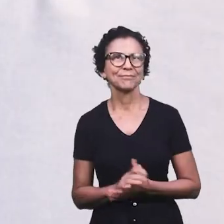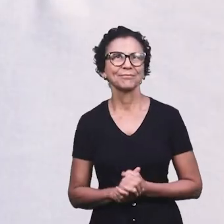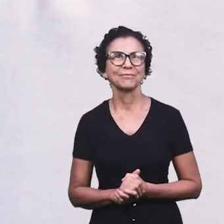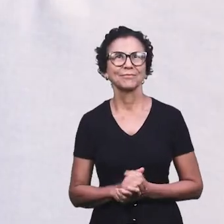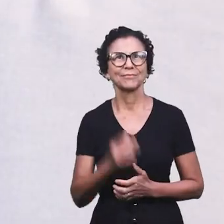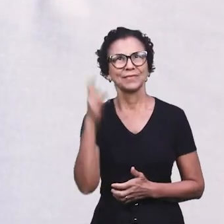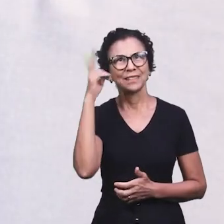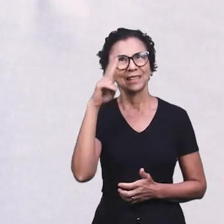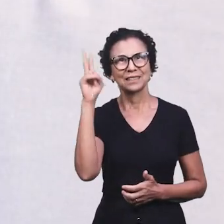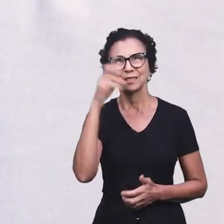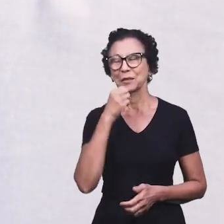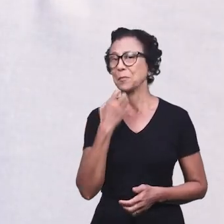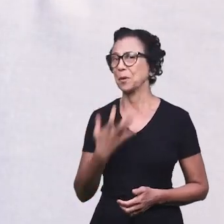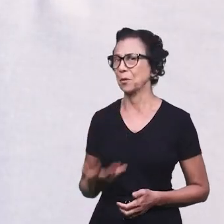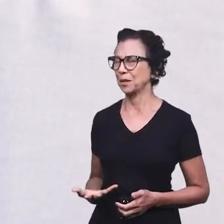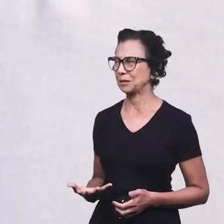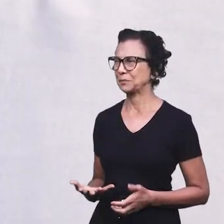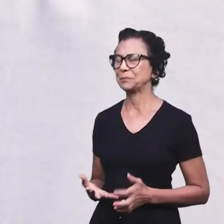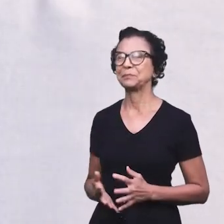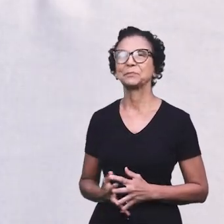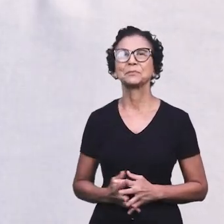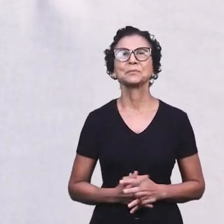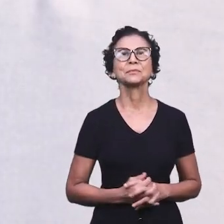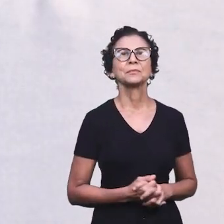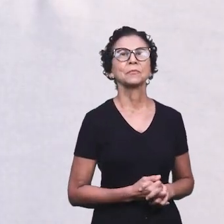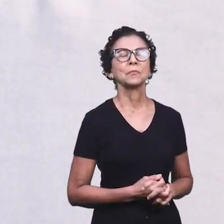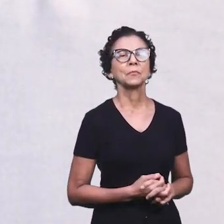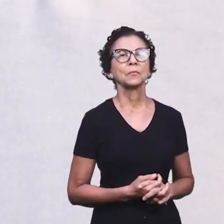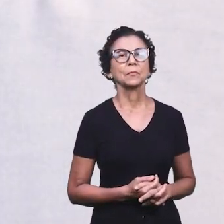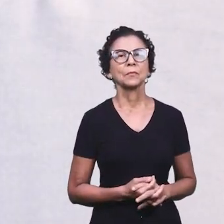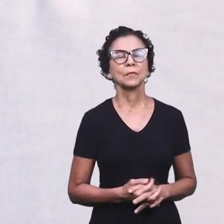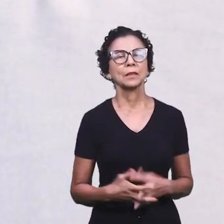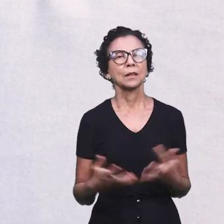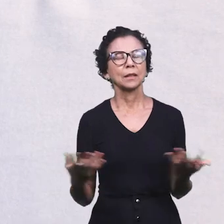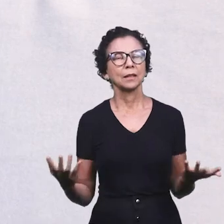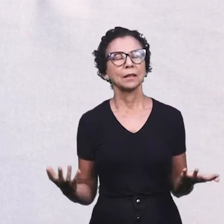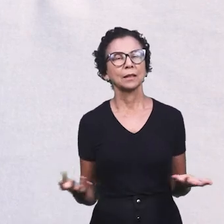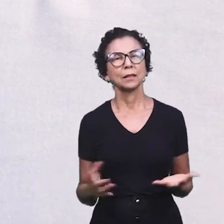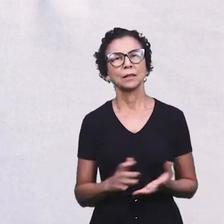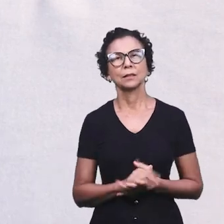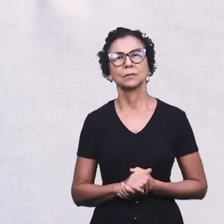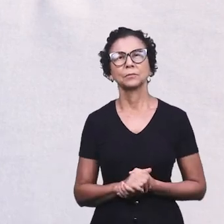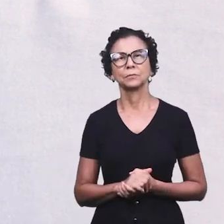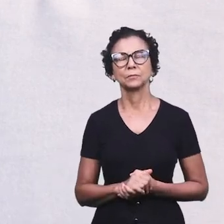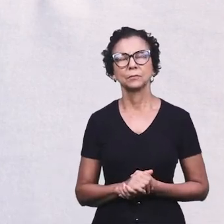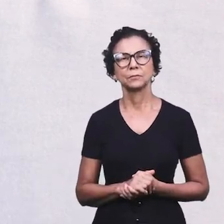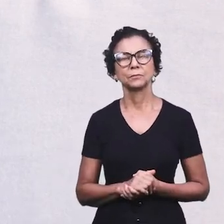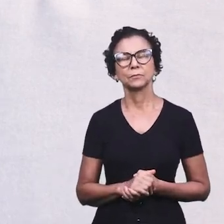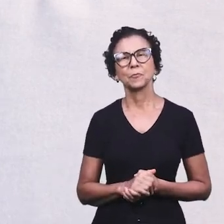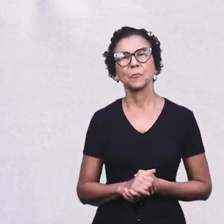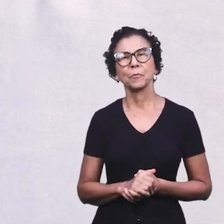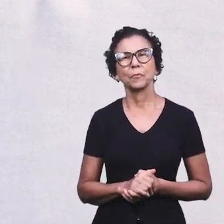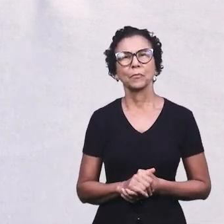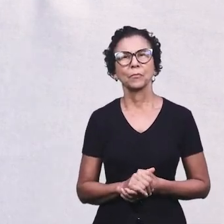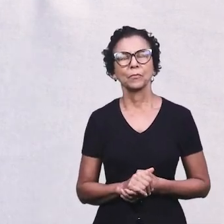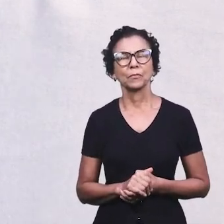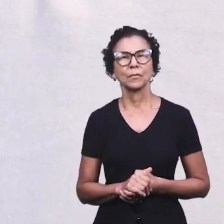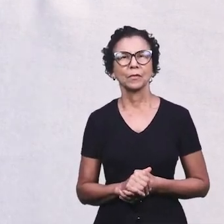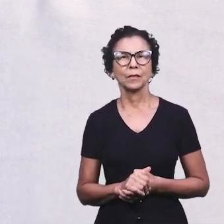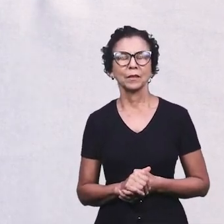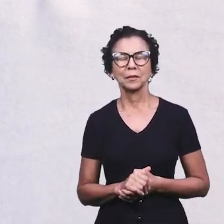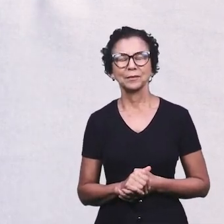Bom, a história é boa, viu? Ah, muito bom. Na verdade, eu tinha já uma